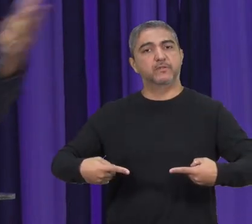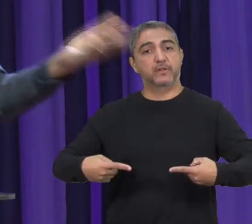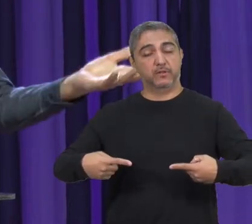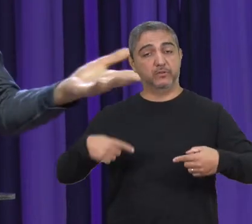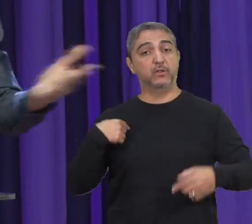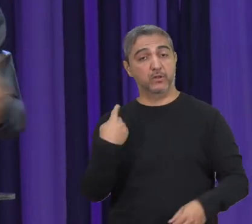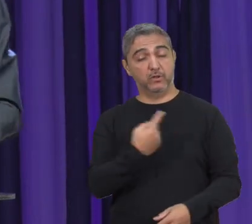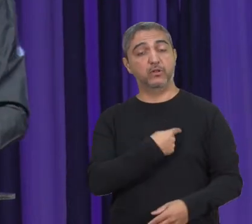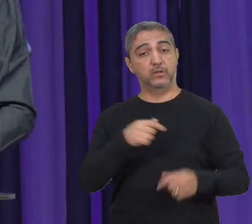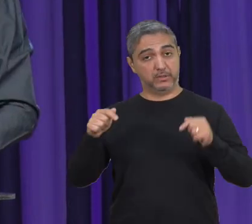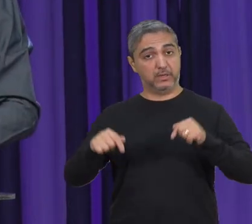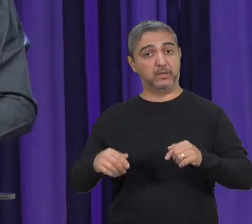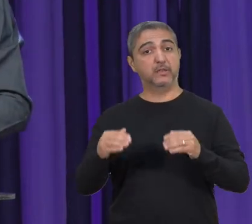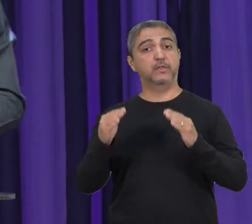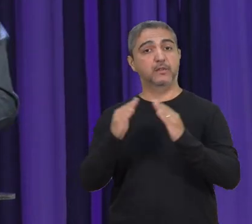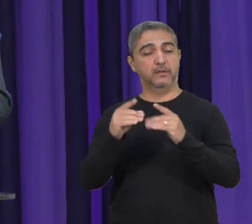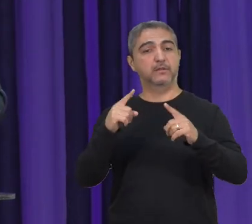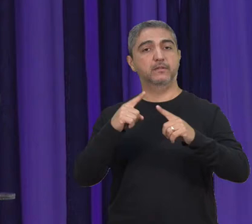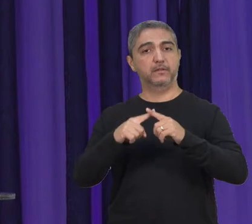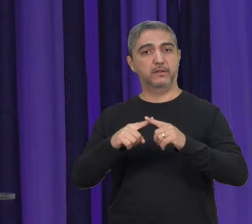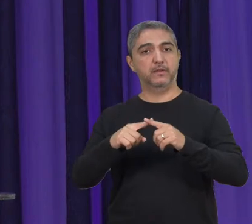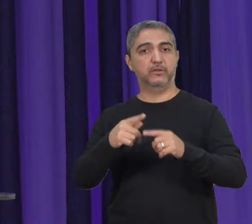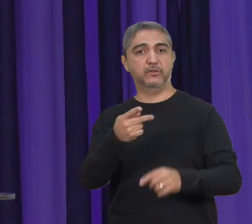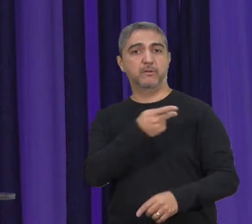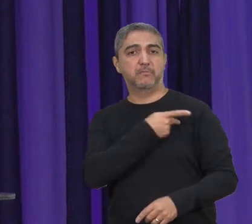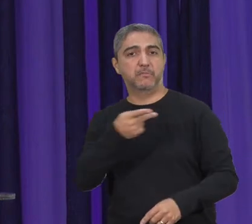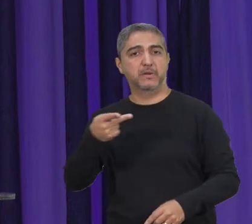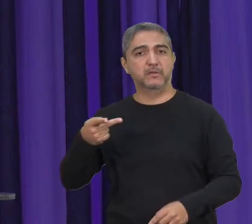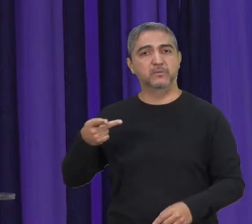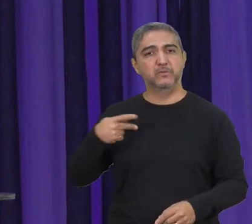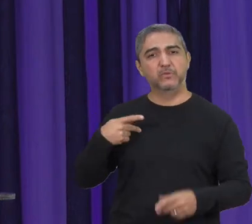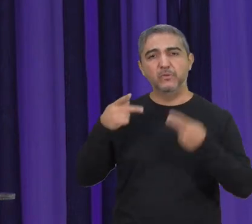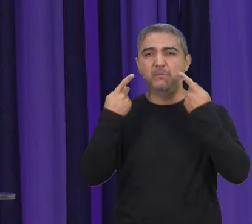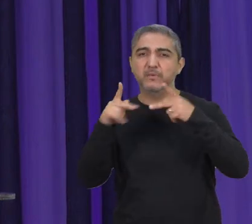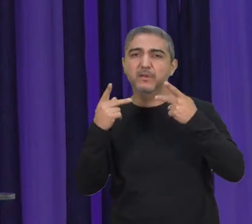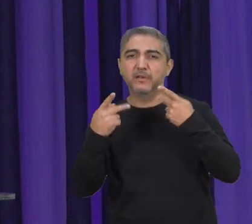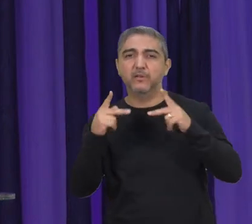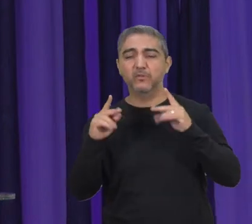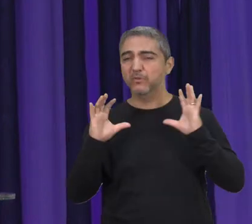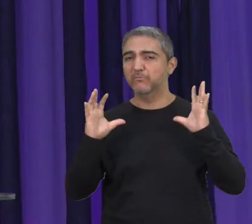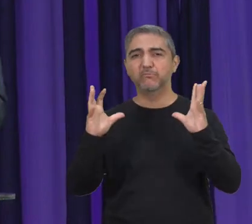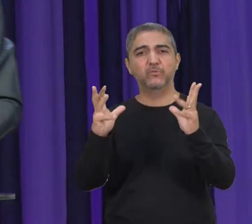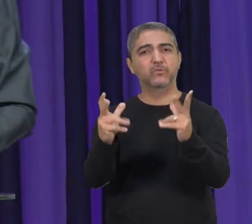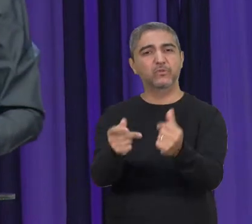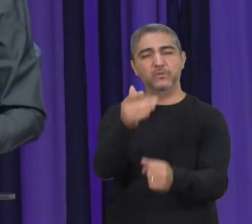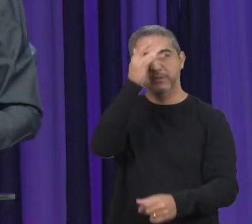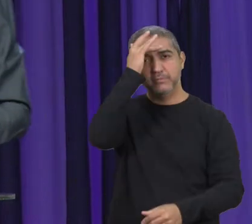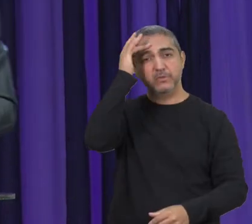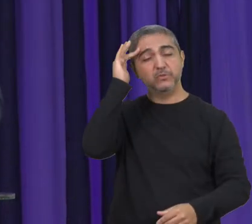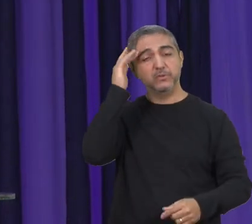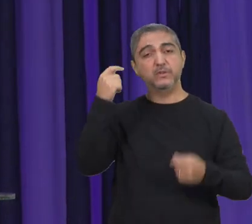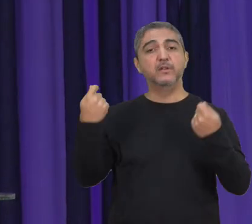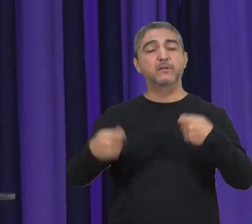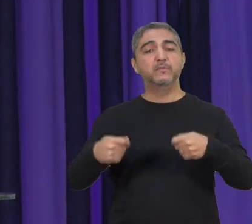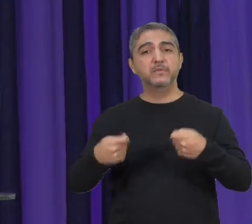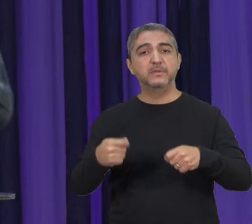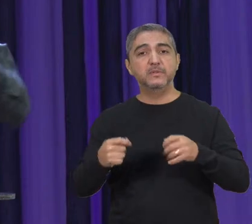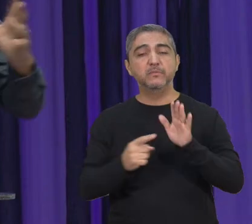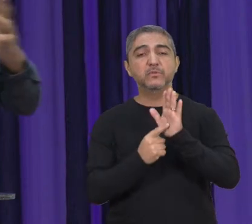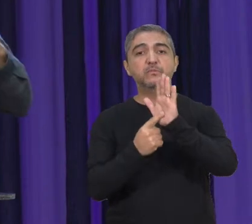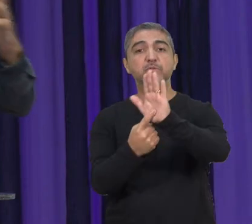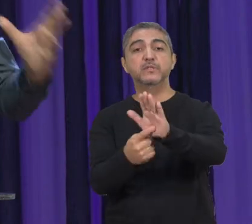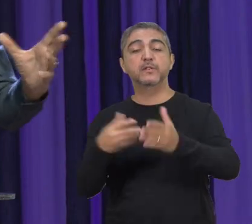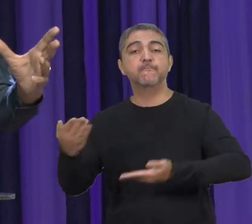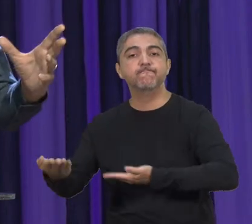e toda a igreja, a estudarmos juntos os mandamentos de mutualidade, que são